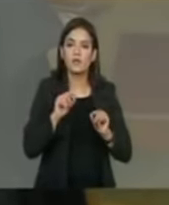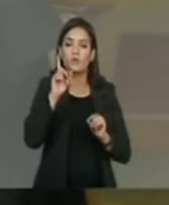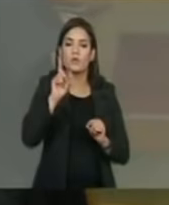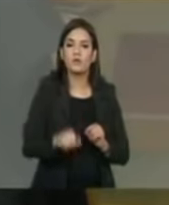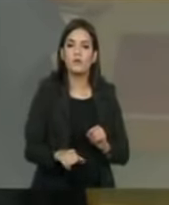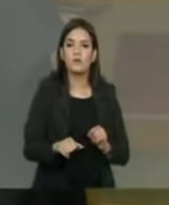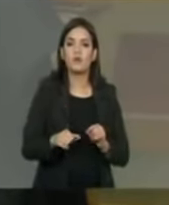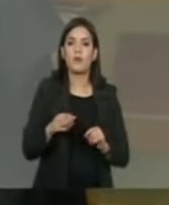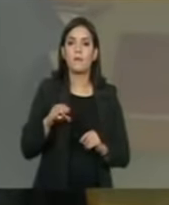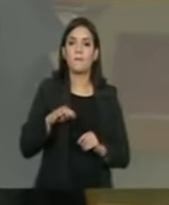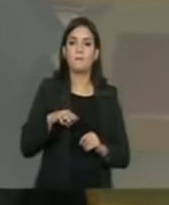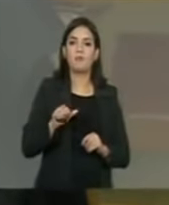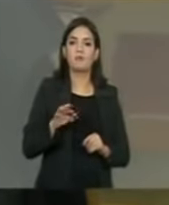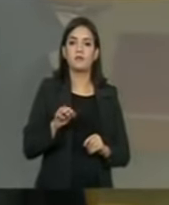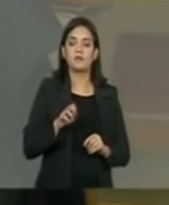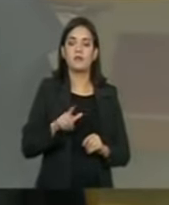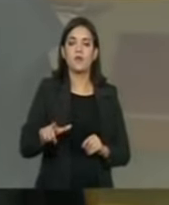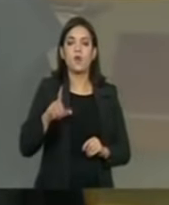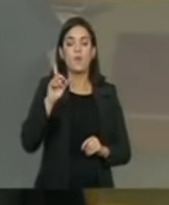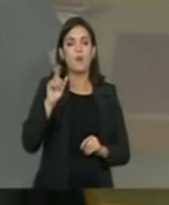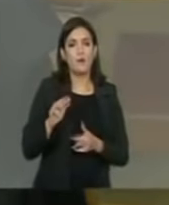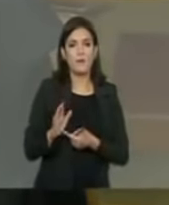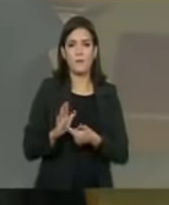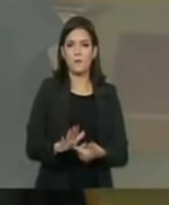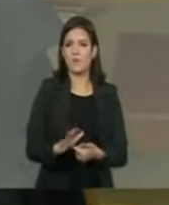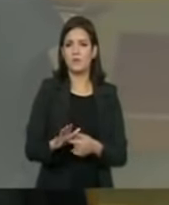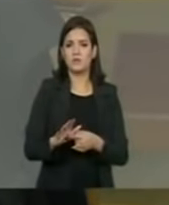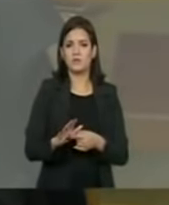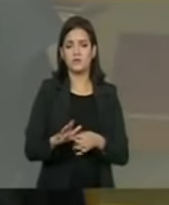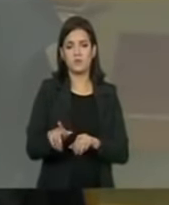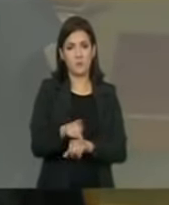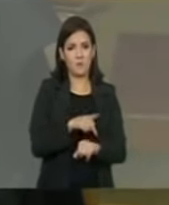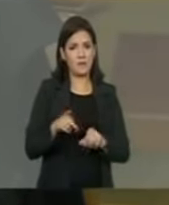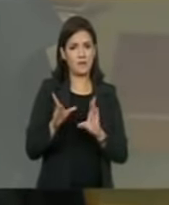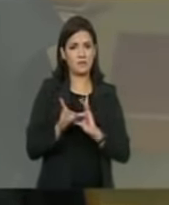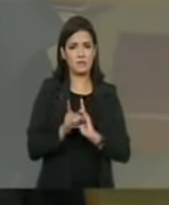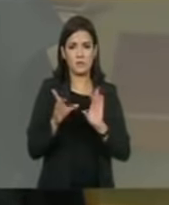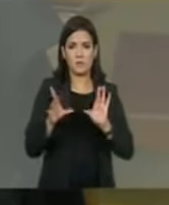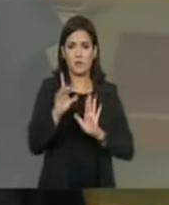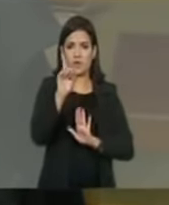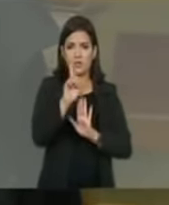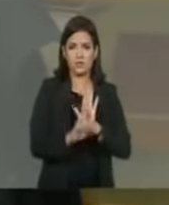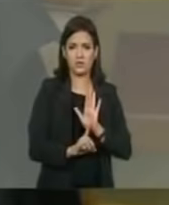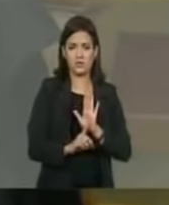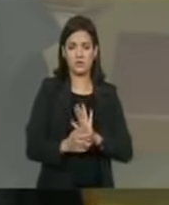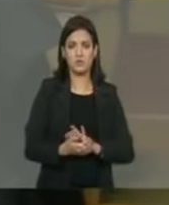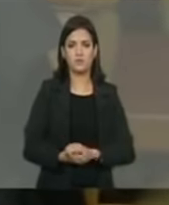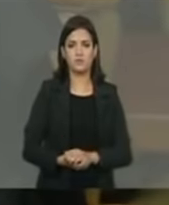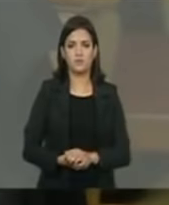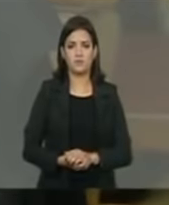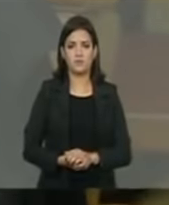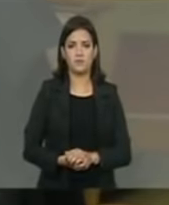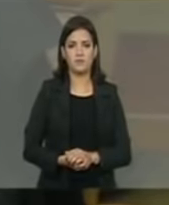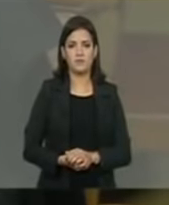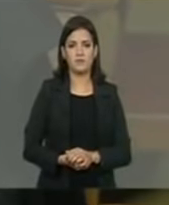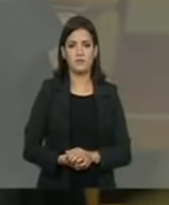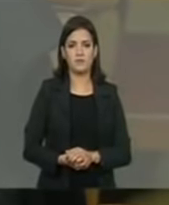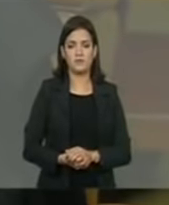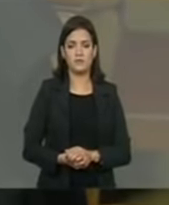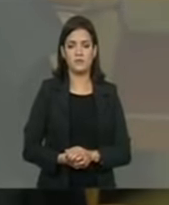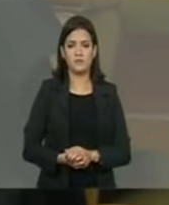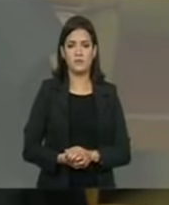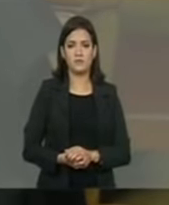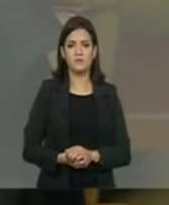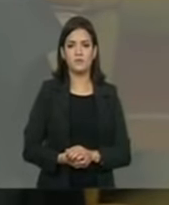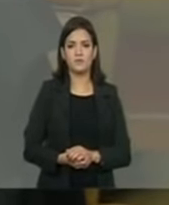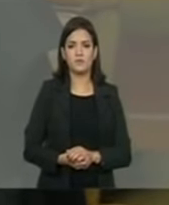manifestação do estado democrático de direito entre hoje sou justo absoluto o top